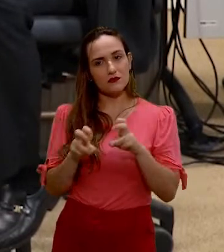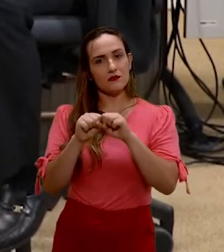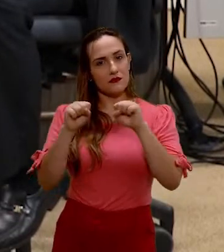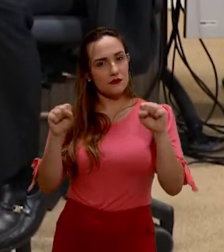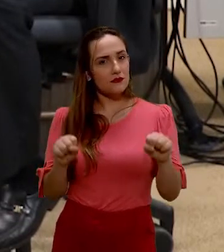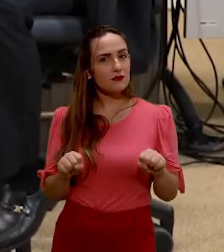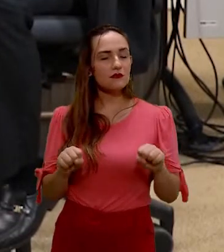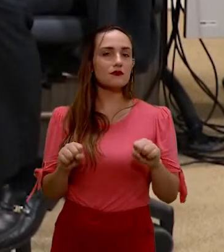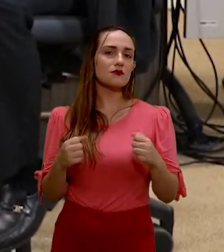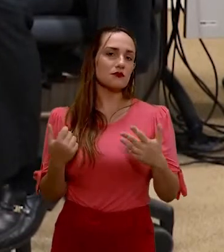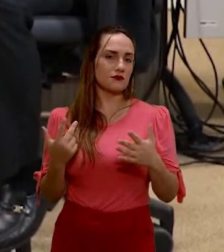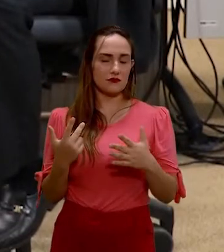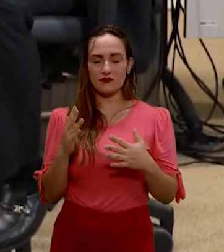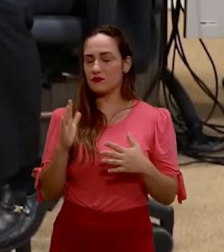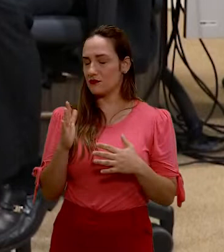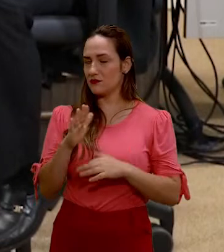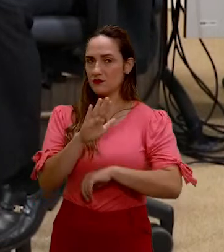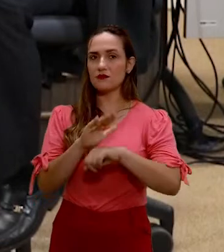deep learner,